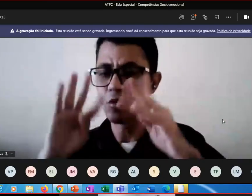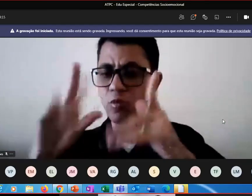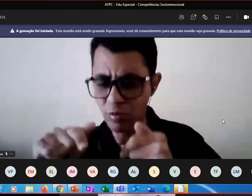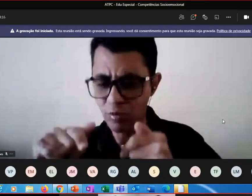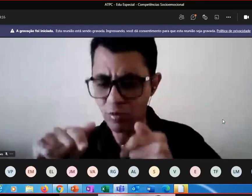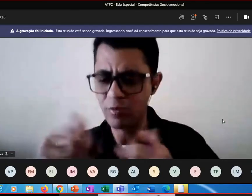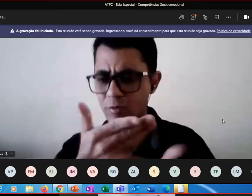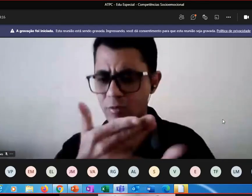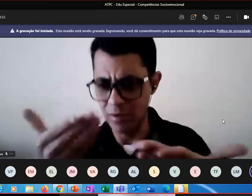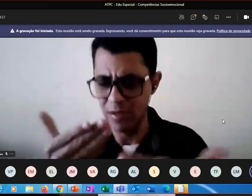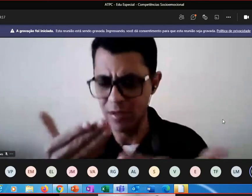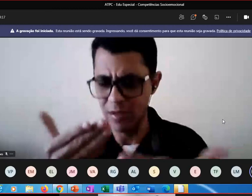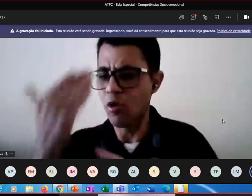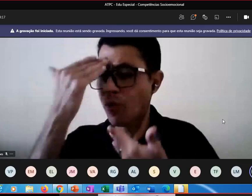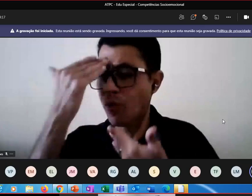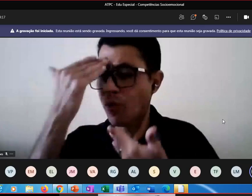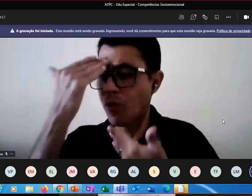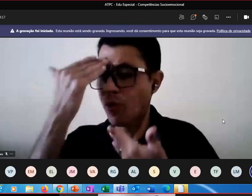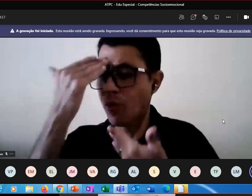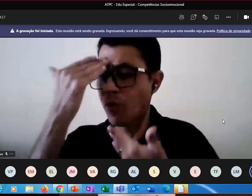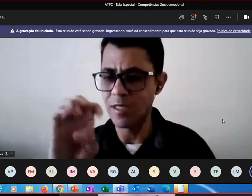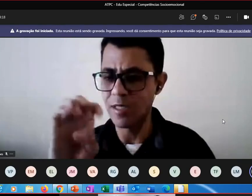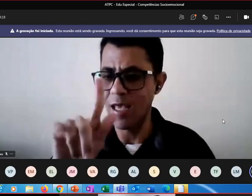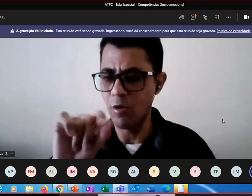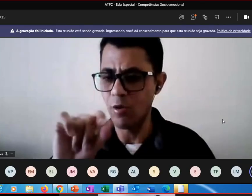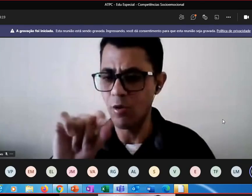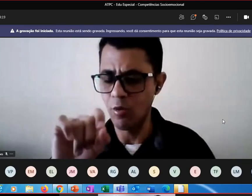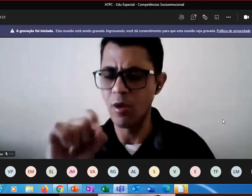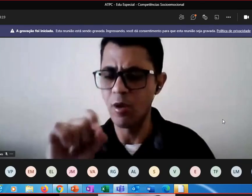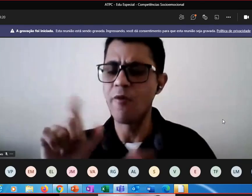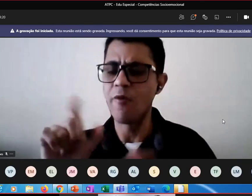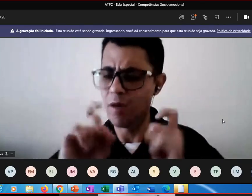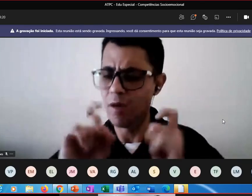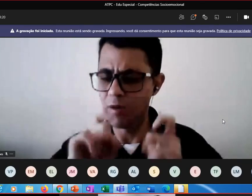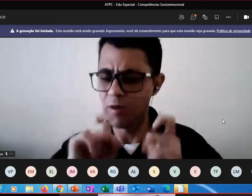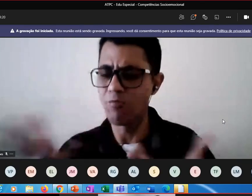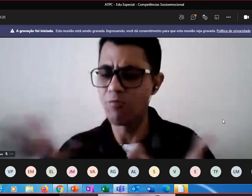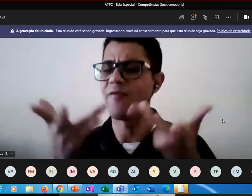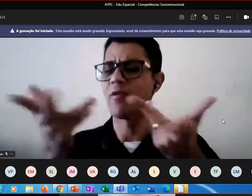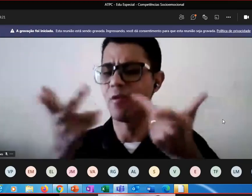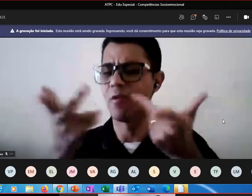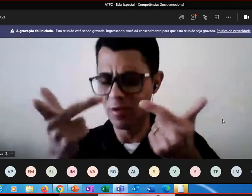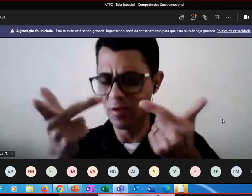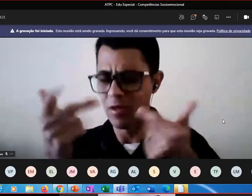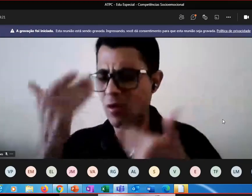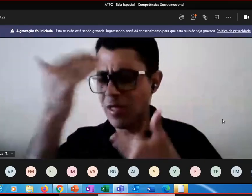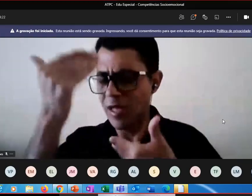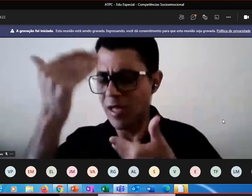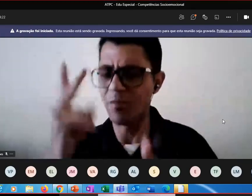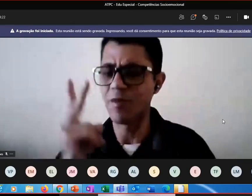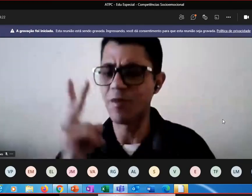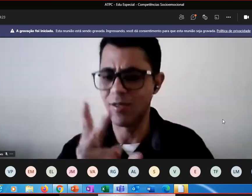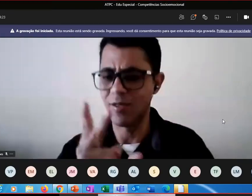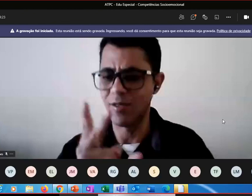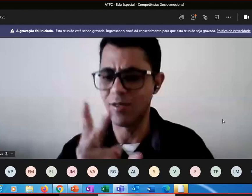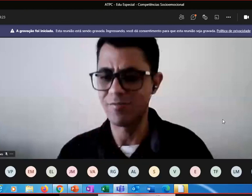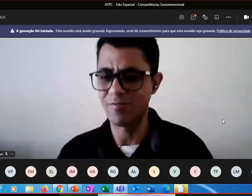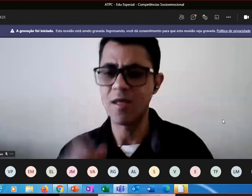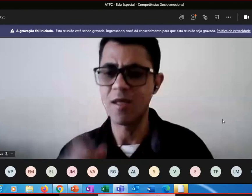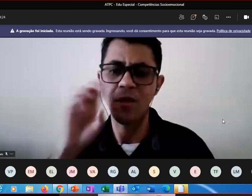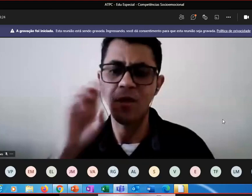muito obrigada. Imagina, obrigado foi eu, a vocês. Um ATPC maravilhoso, muito, muito obrigada mesmo.